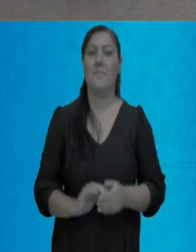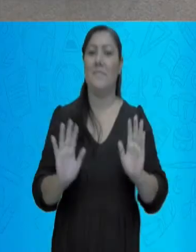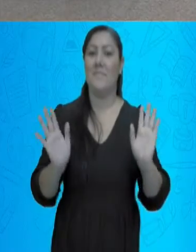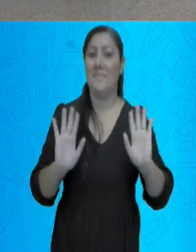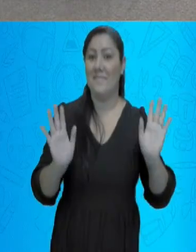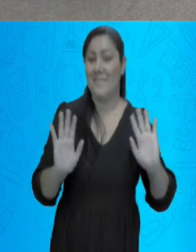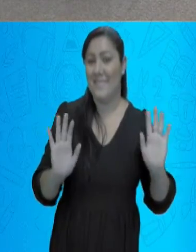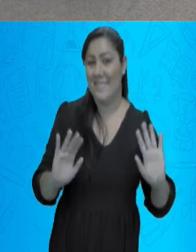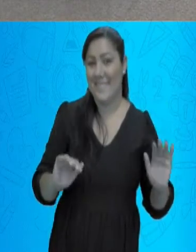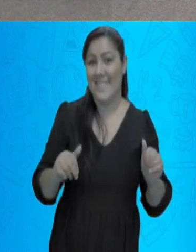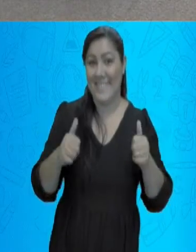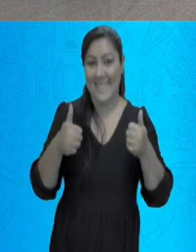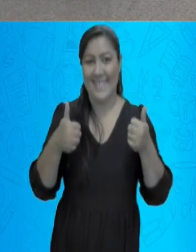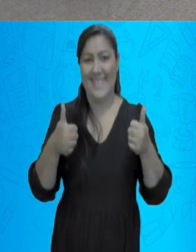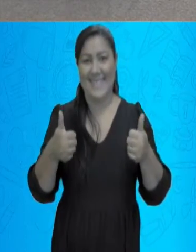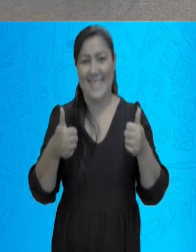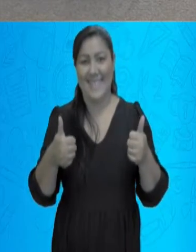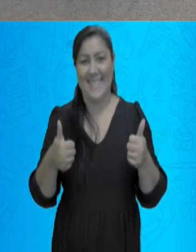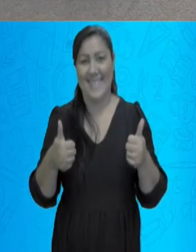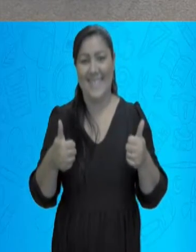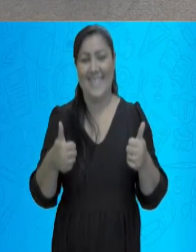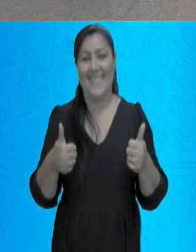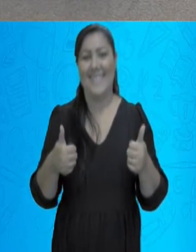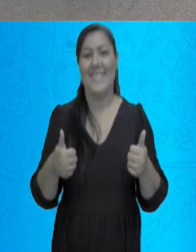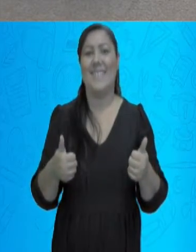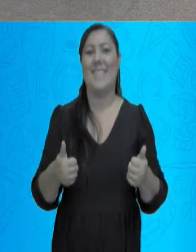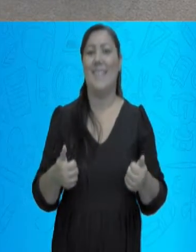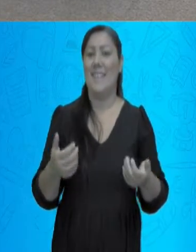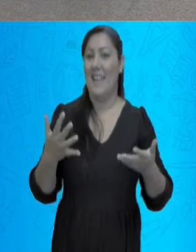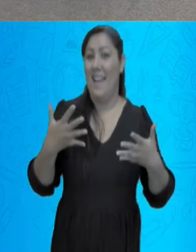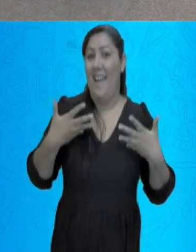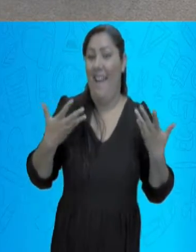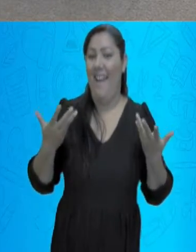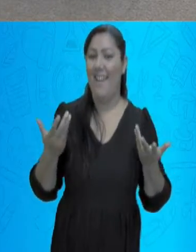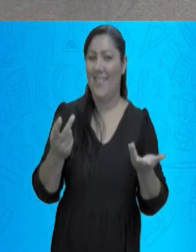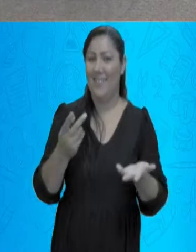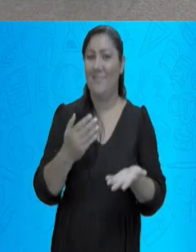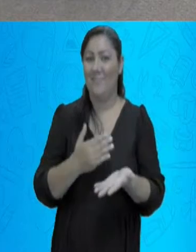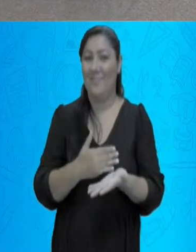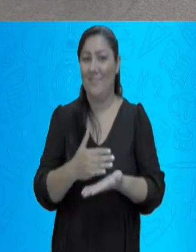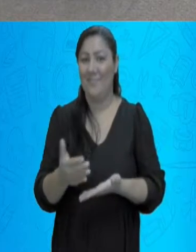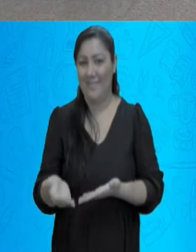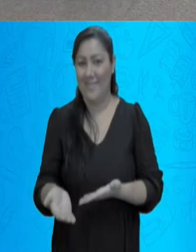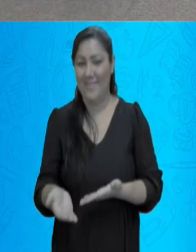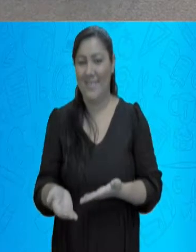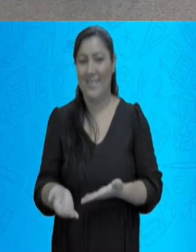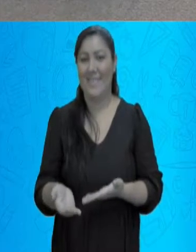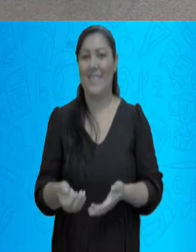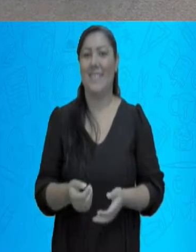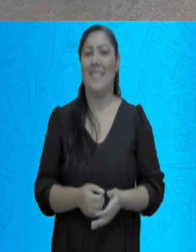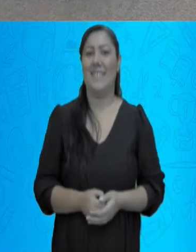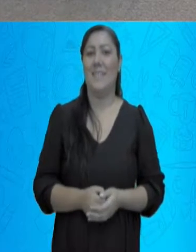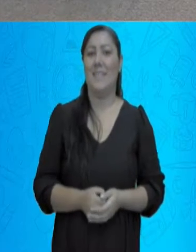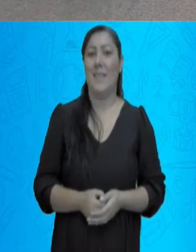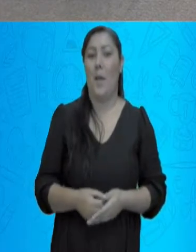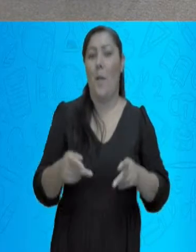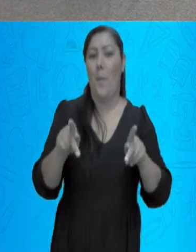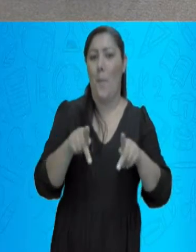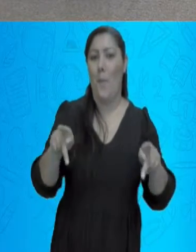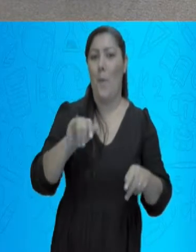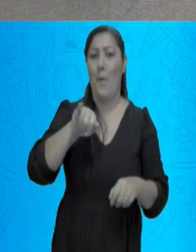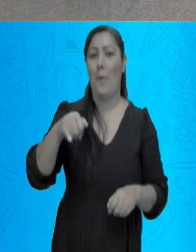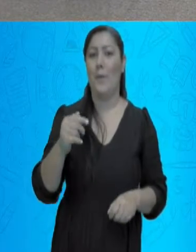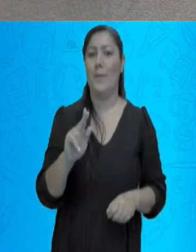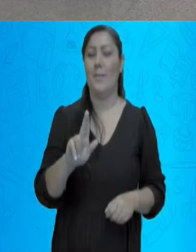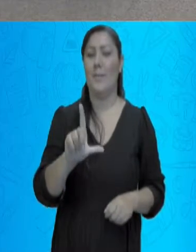Olá, estudantes! Tudo bem? Animados? Sempre, não é mesmo? Eu sou a professora Juliana de